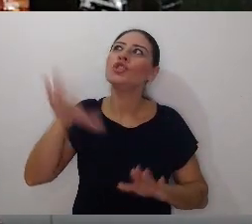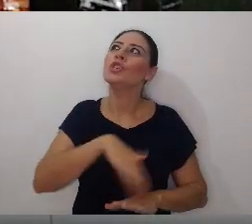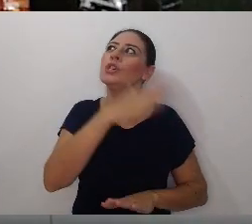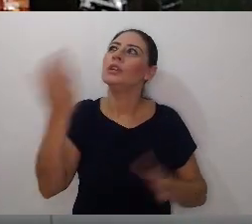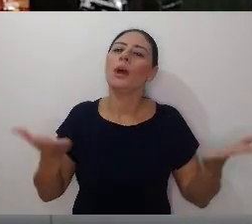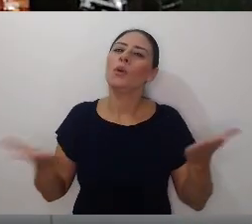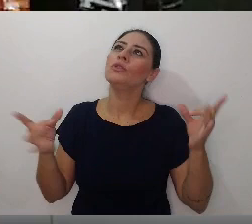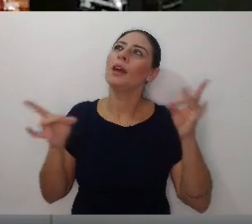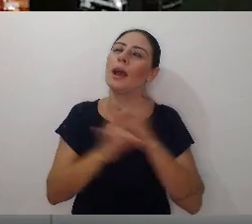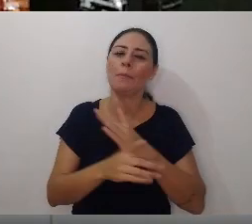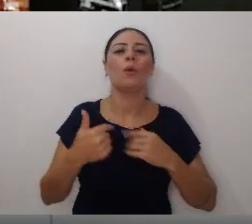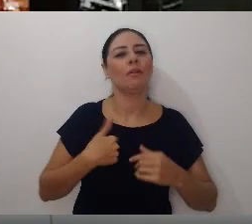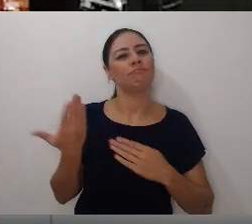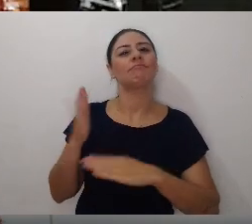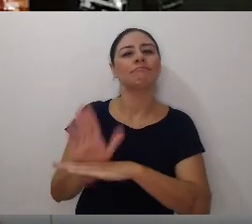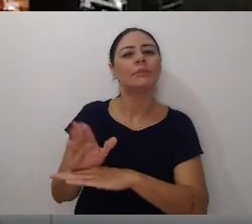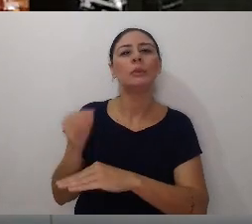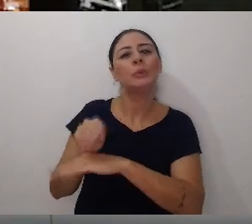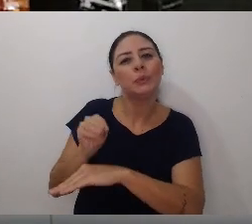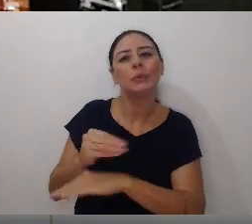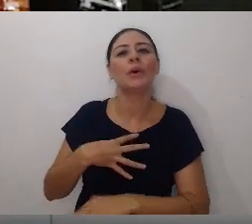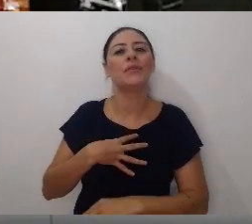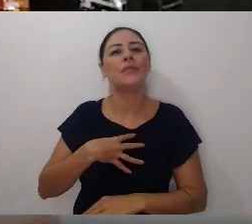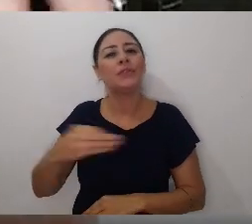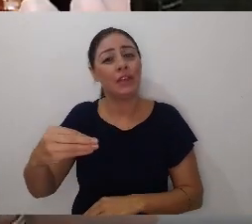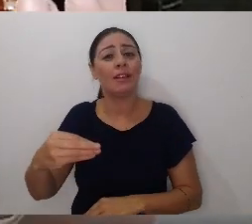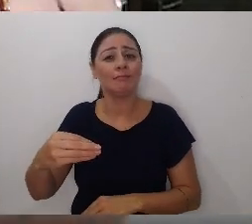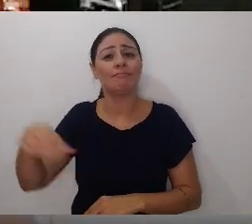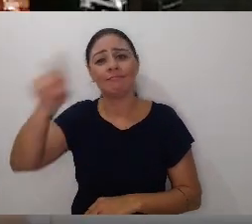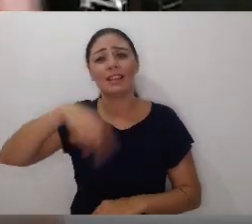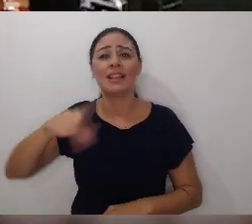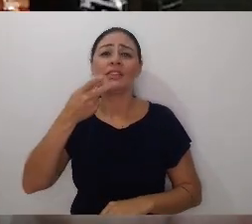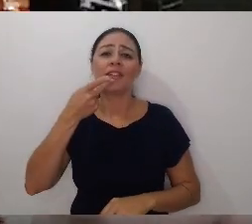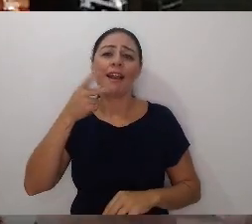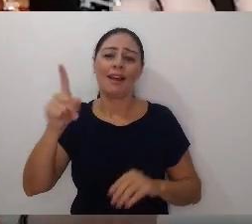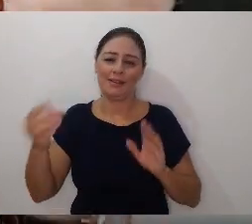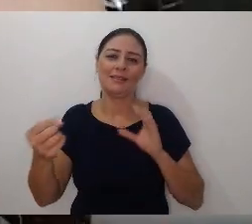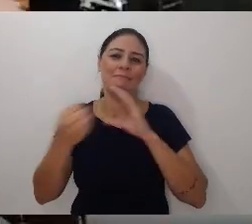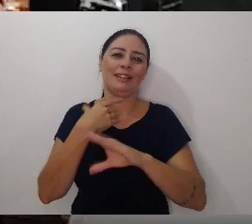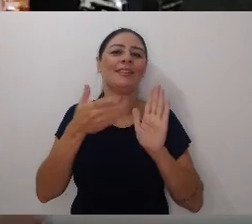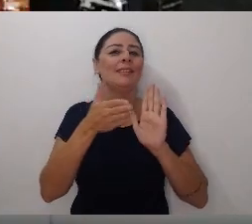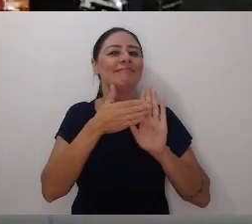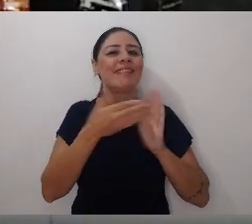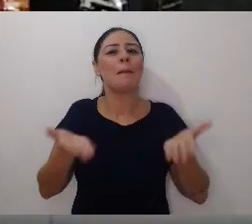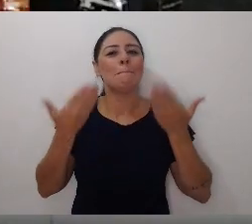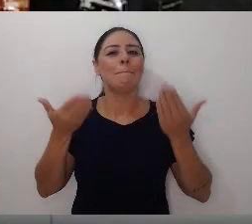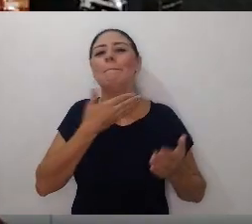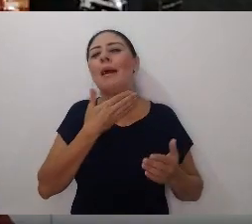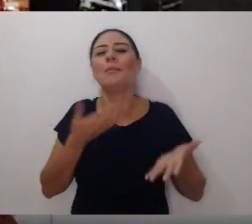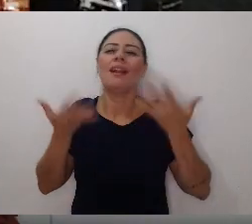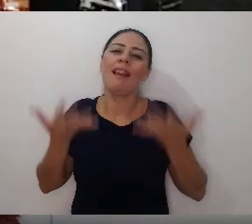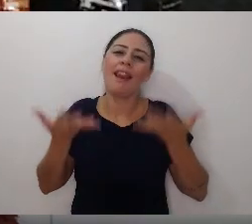final do dia dá uma coisa, olha, eu fiz tal coisa para o meu filho, eu não fiz isso, mas eu fiz isso. E nem falaram aqui, né, que seja um papo leve. A